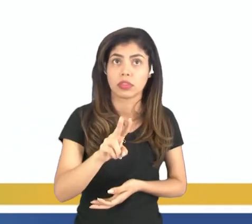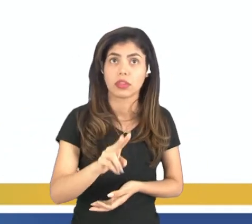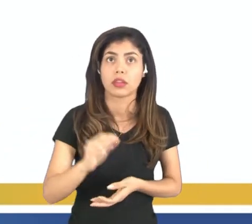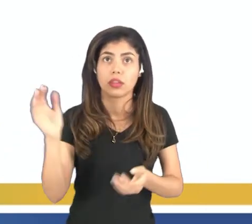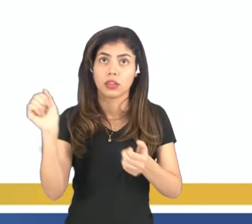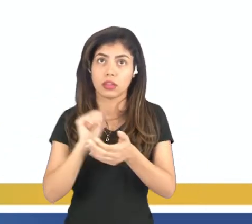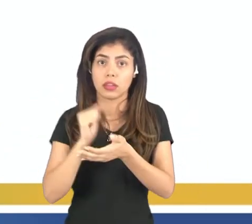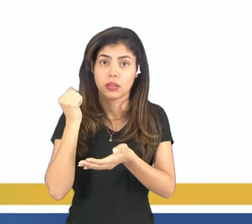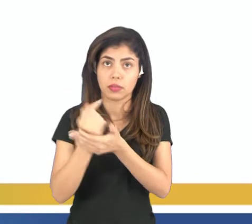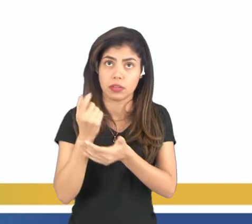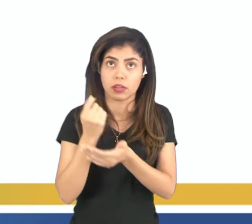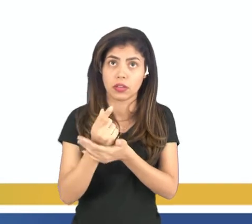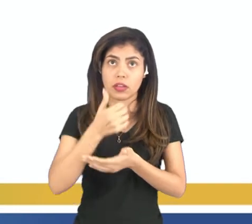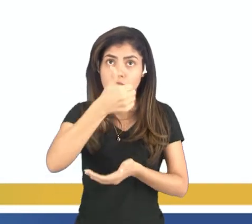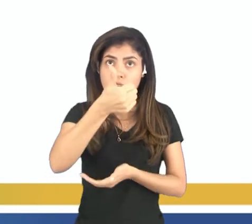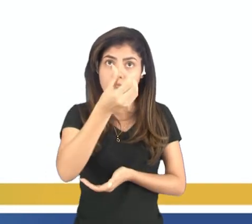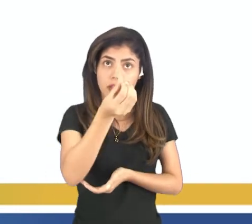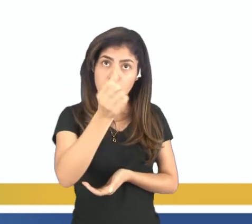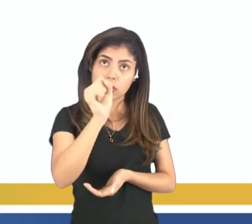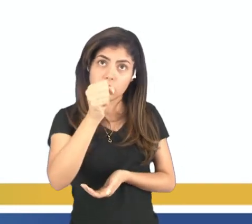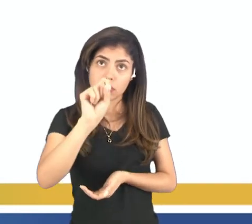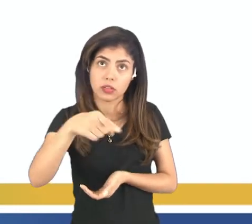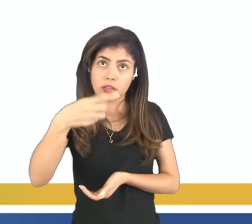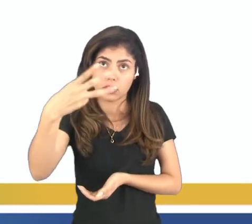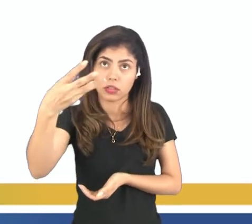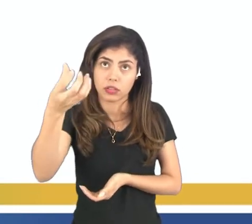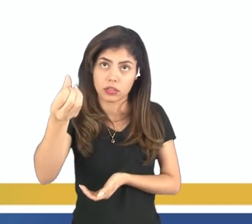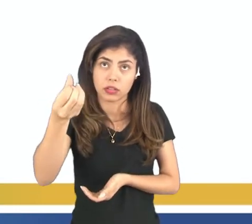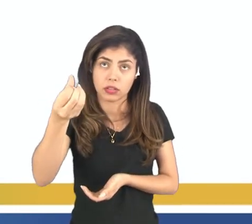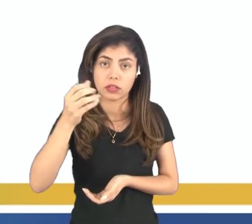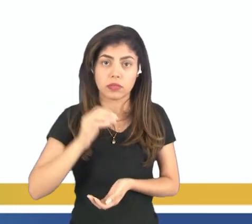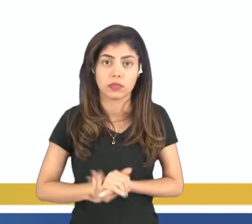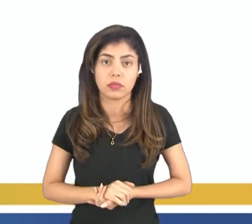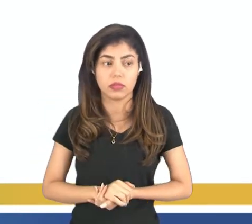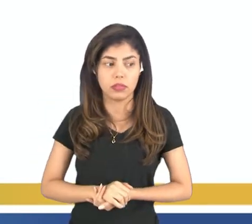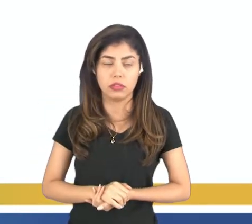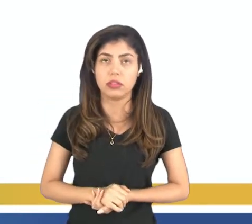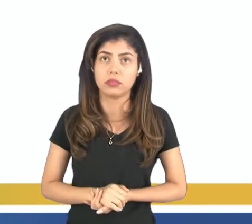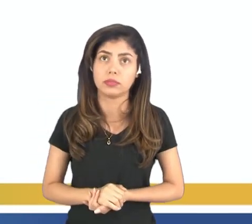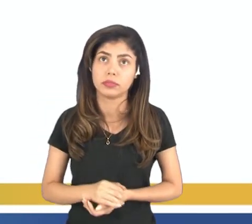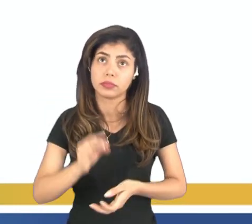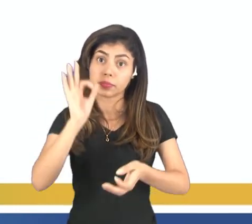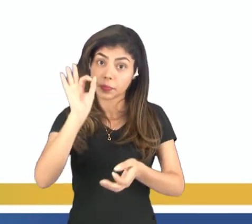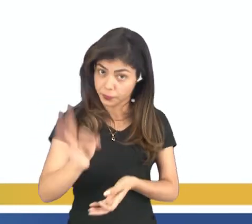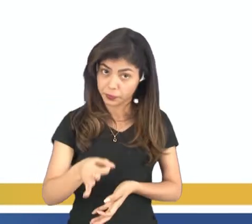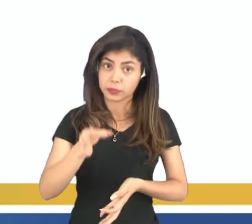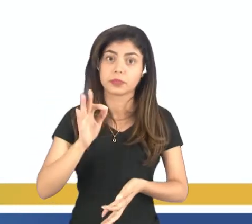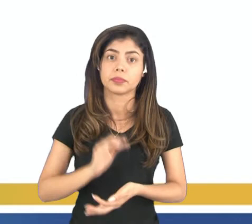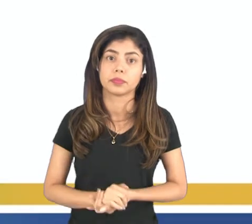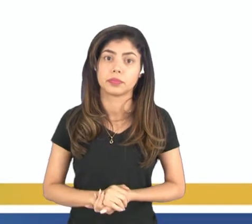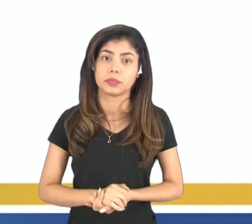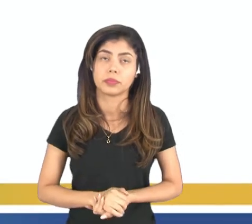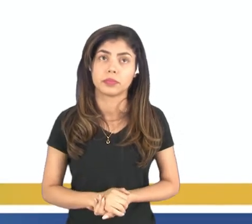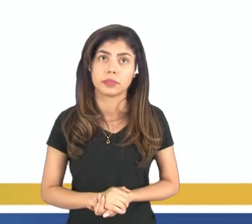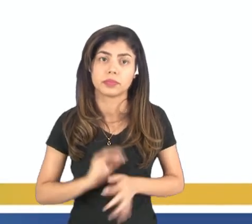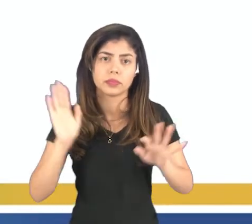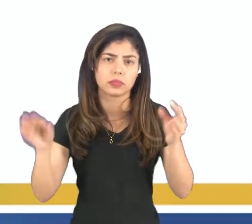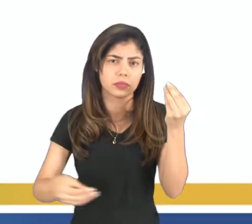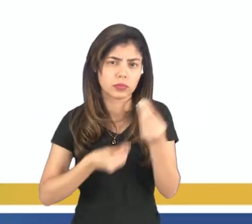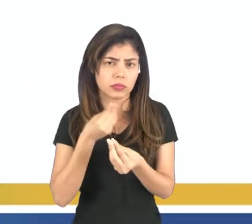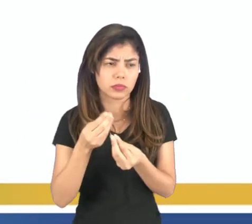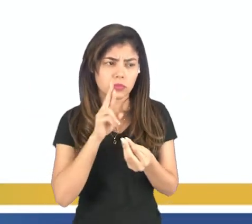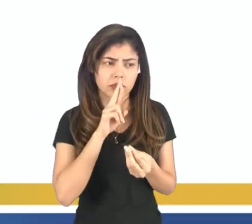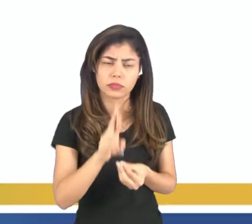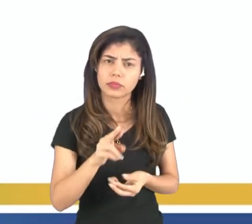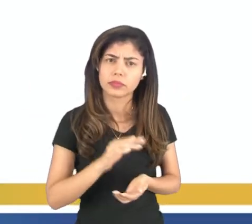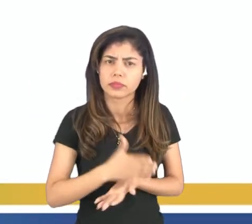a pagar seria de 168 reais e 36 setatus ele acertou Então como é que a gente faria